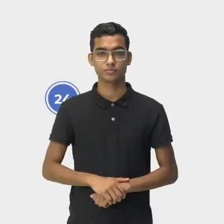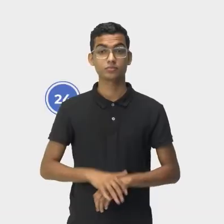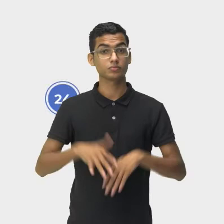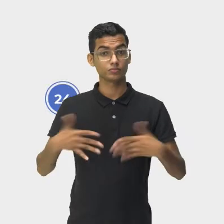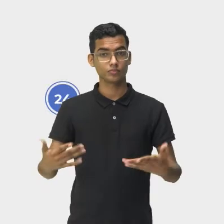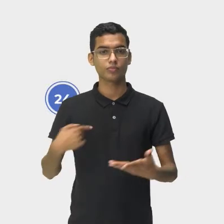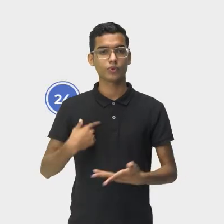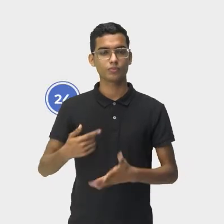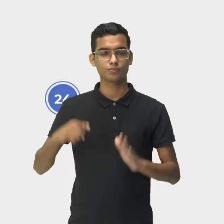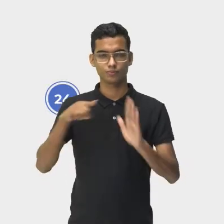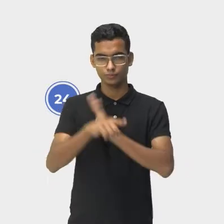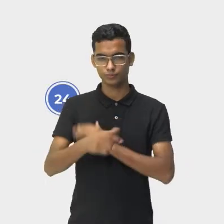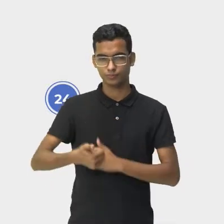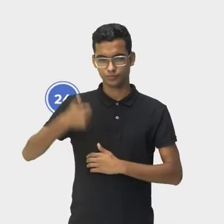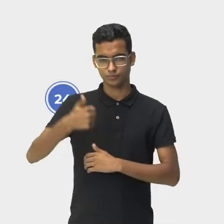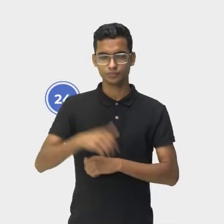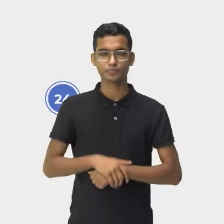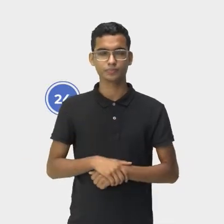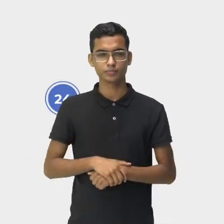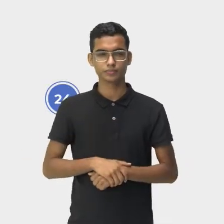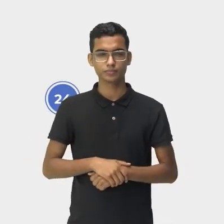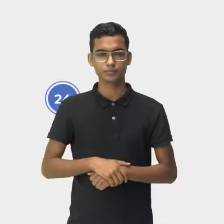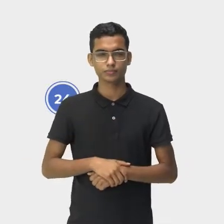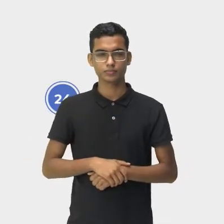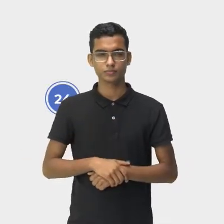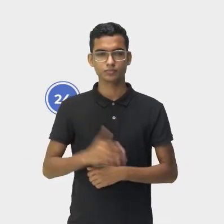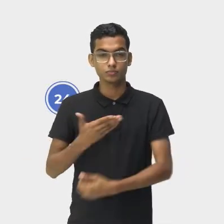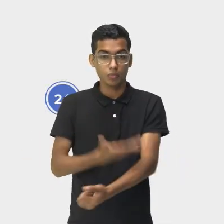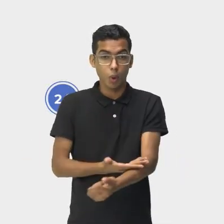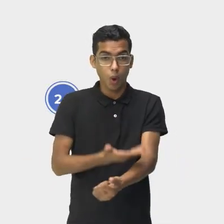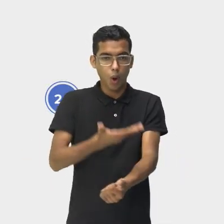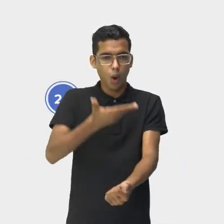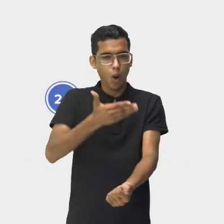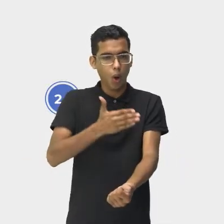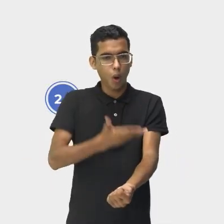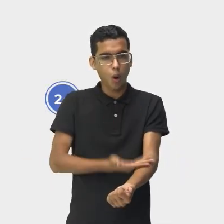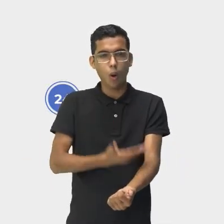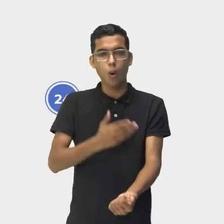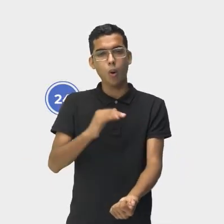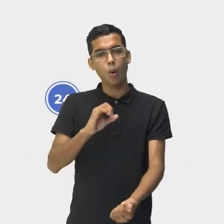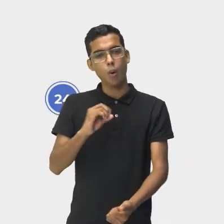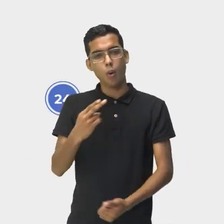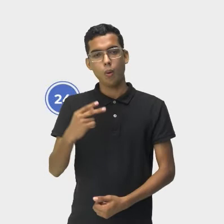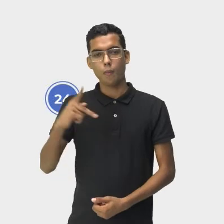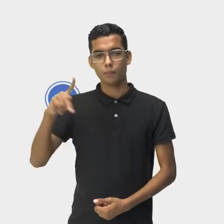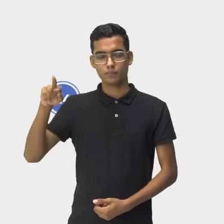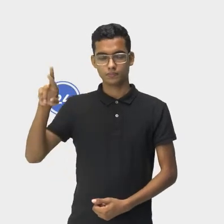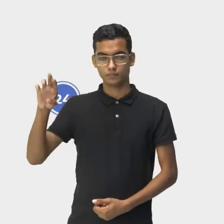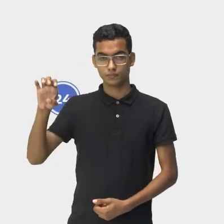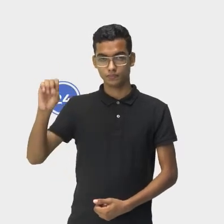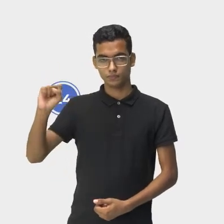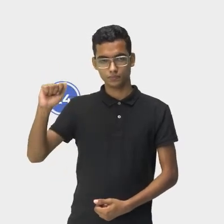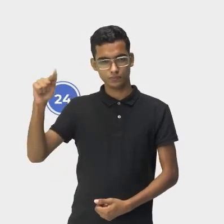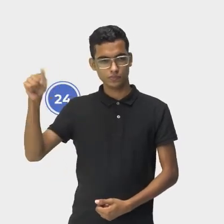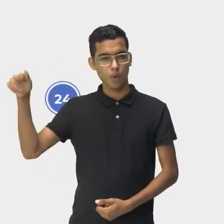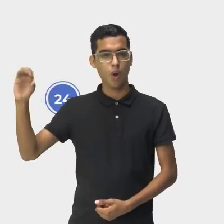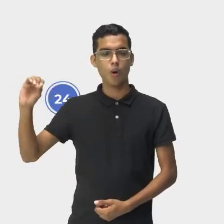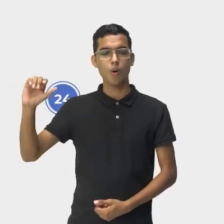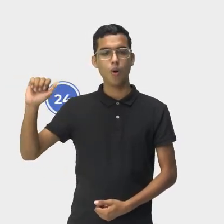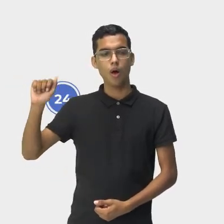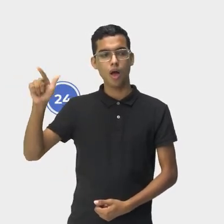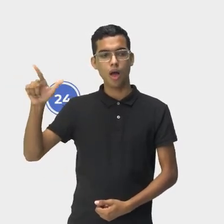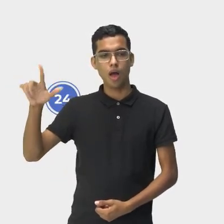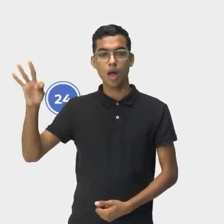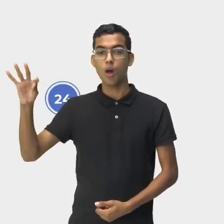Temos aí questão 1. A hipertensão arterial, ou popularmente chamada pressão alta, acontece